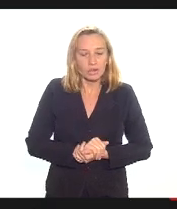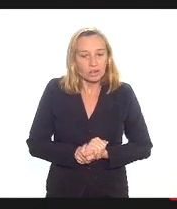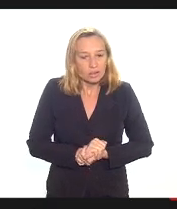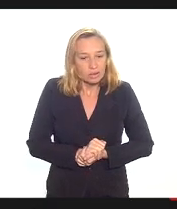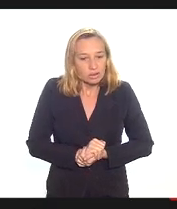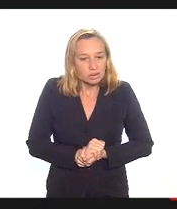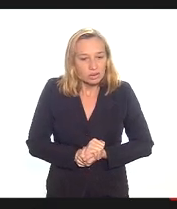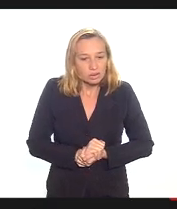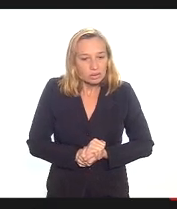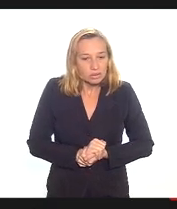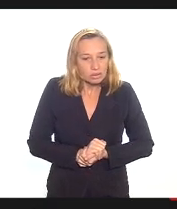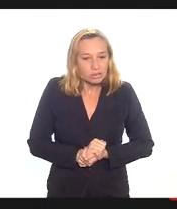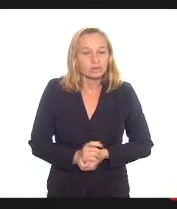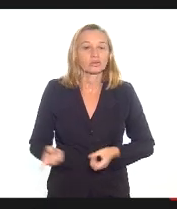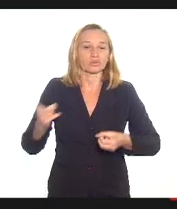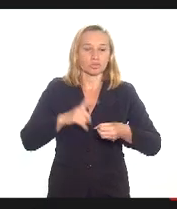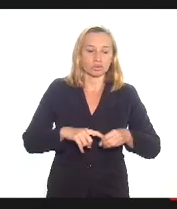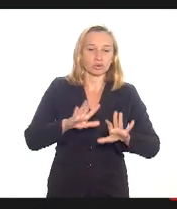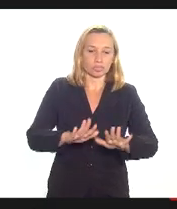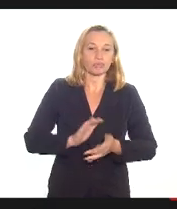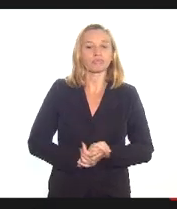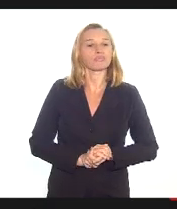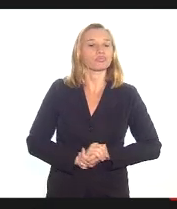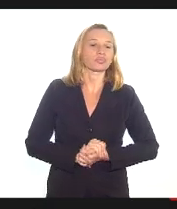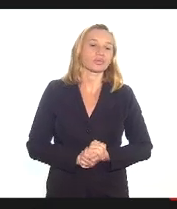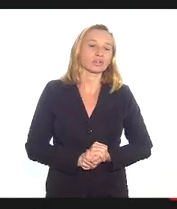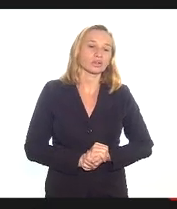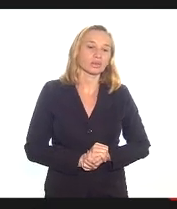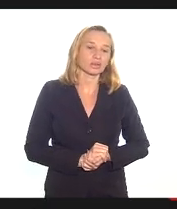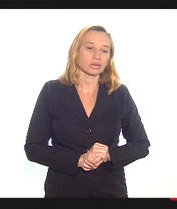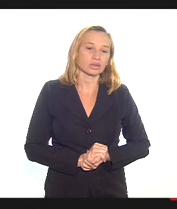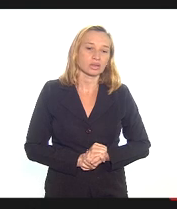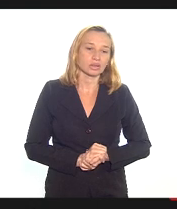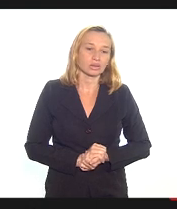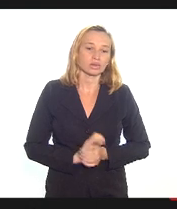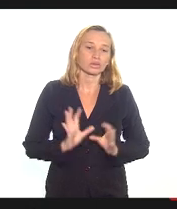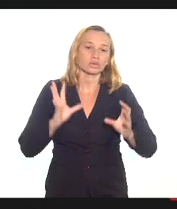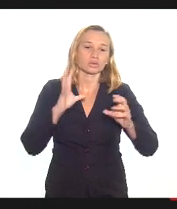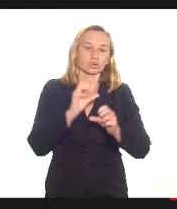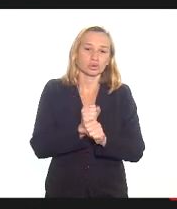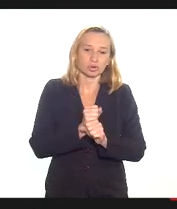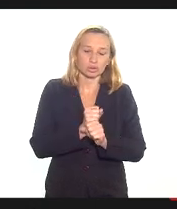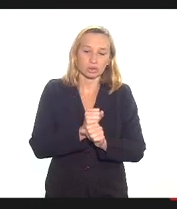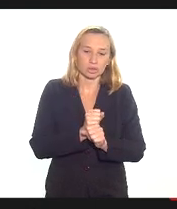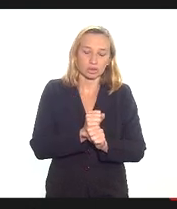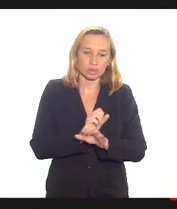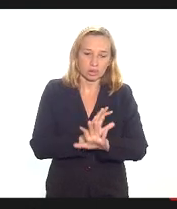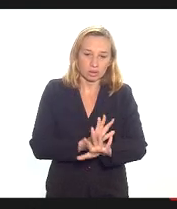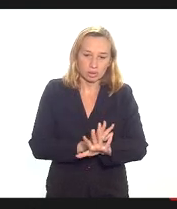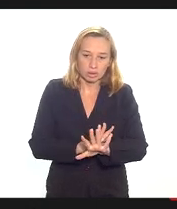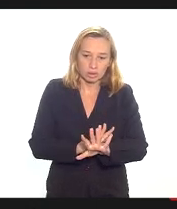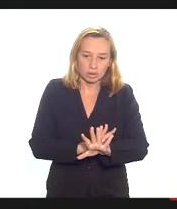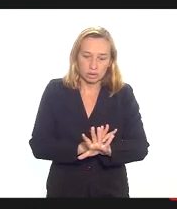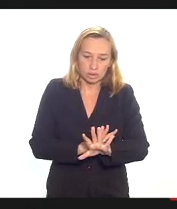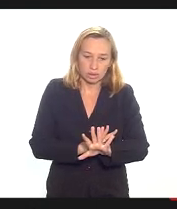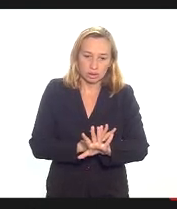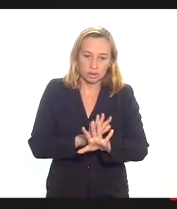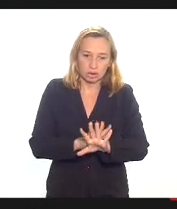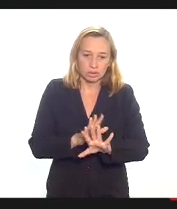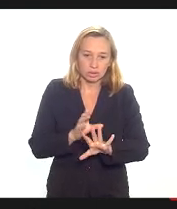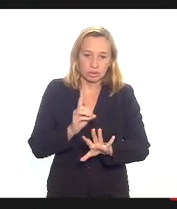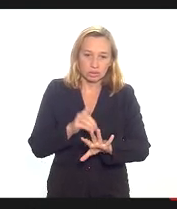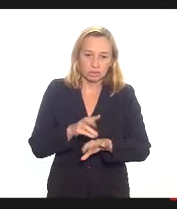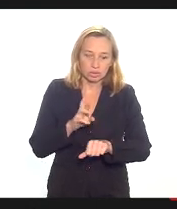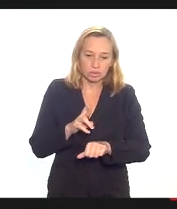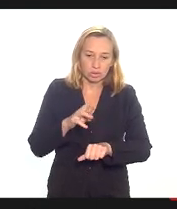desenvolvimento, eu também vou fazer uma vírgula. Apesar disso ser de cálculo, no total, aí, merece lá, ser dito aqui que a gente